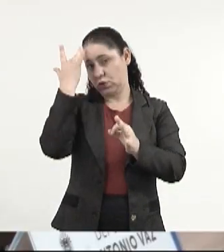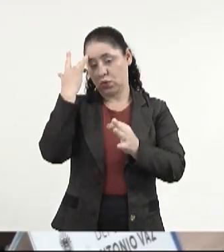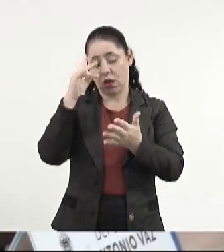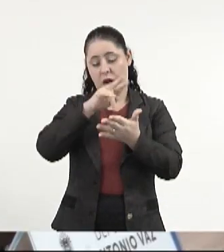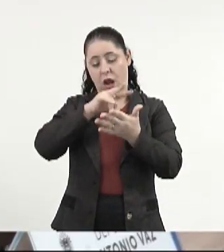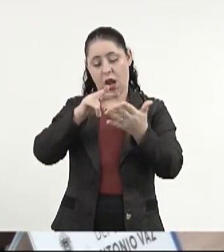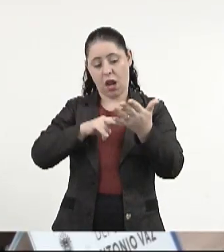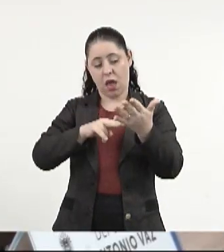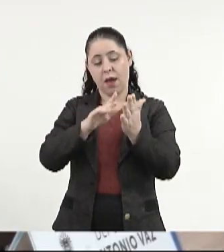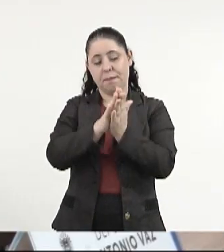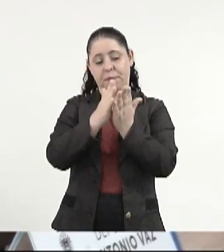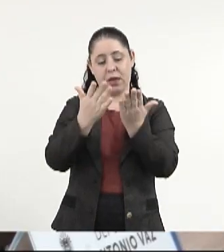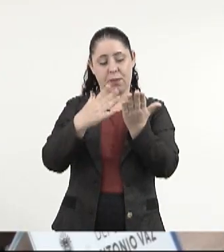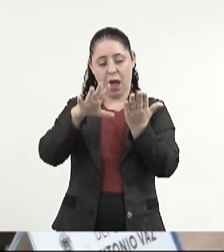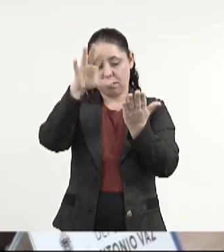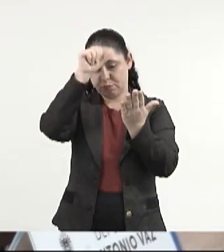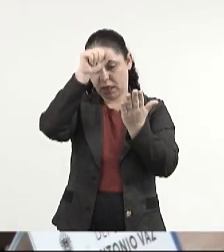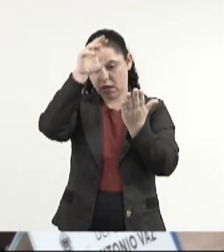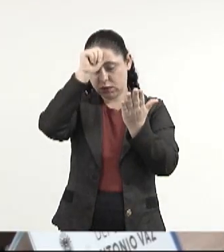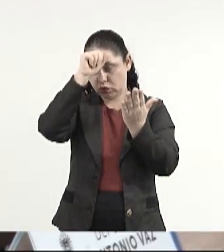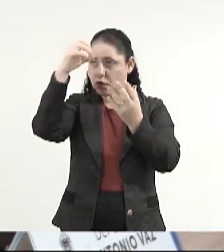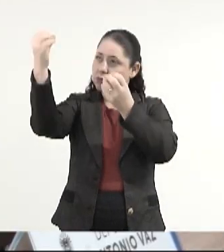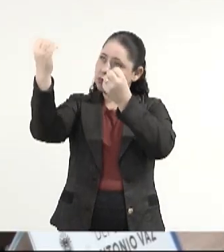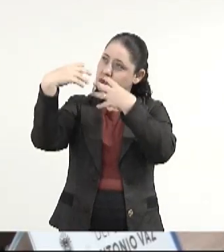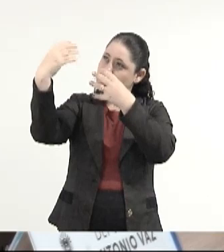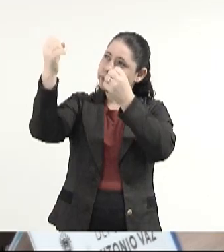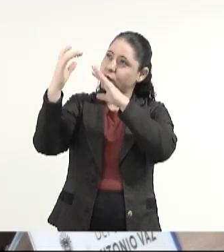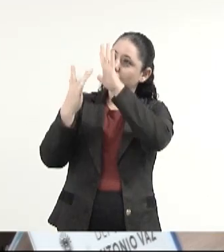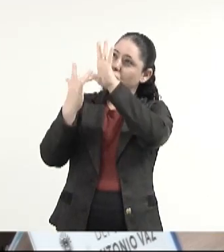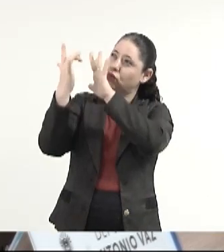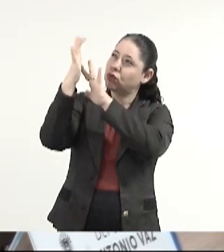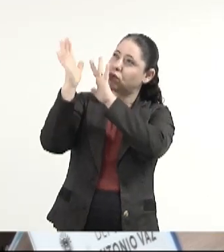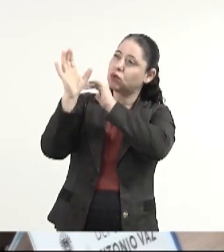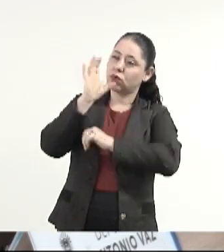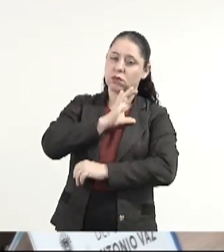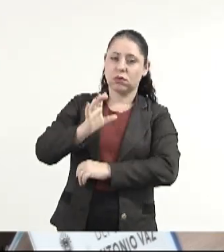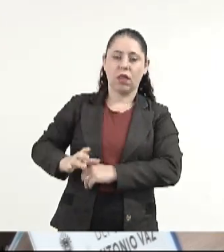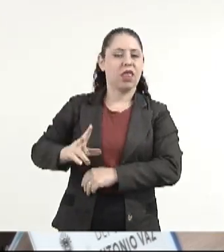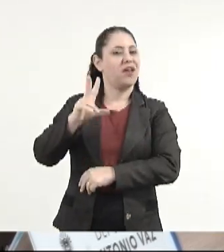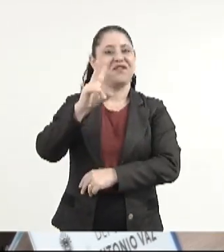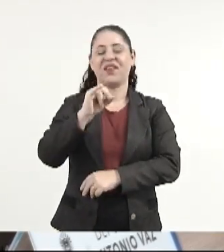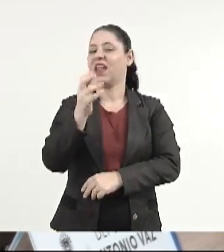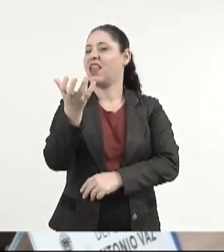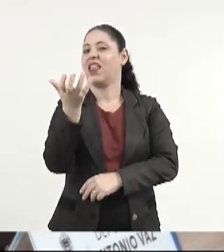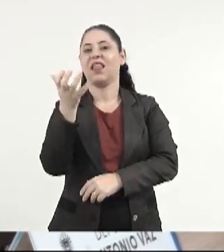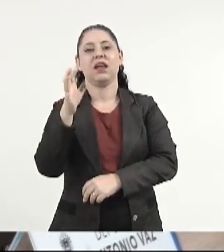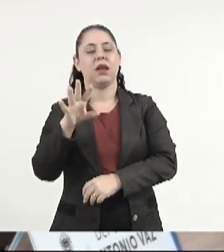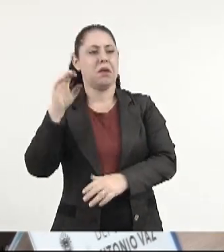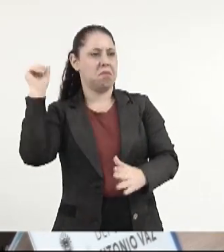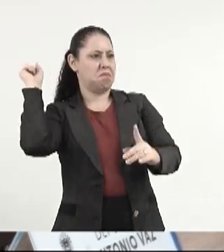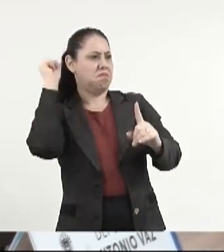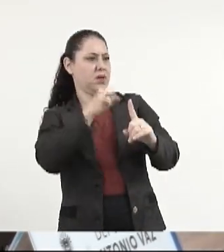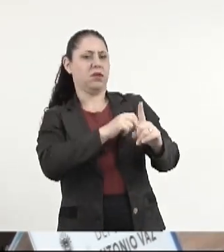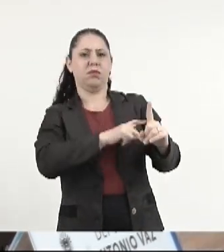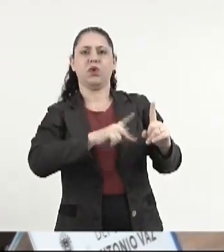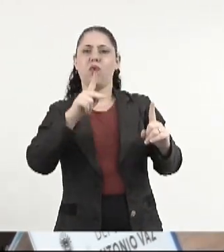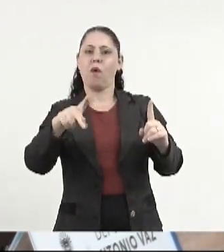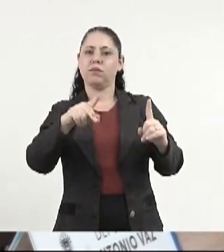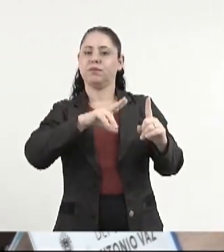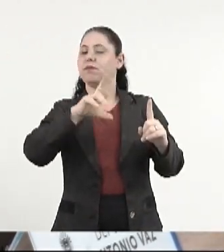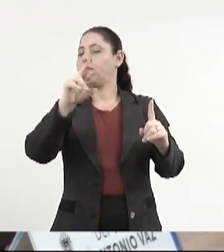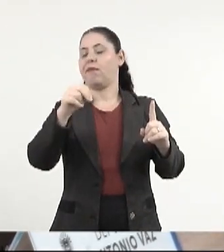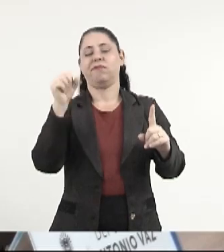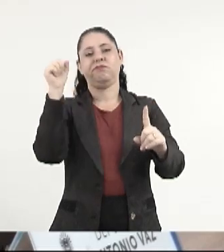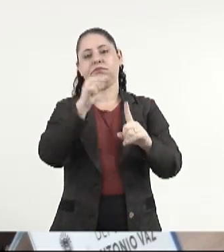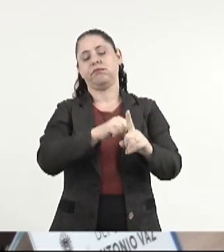lê a Bíblia Sagrada, ela aprende os ensinamentos do nosso Senhor Jesus Cristo, ela não vai querer bater no professor, não vai querer bater